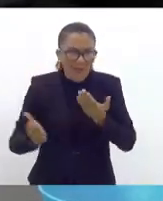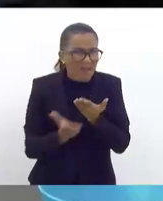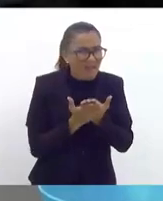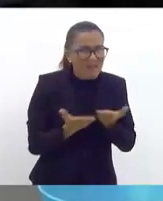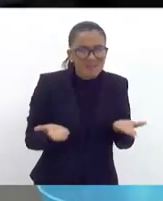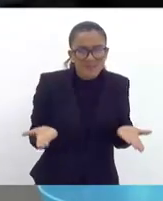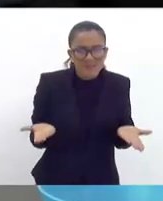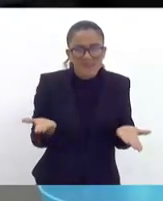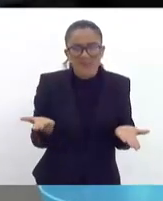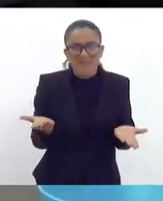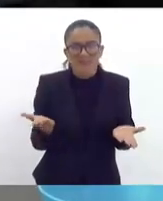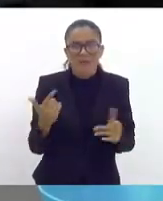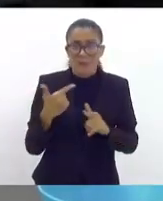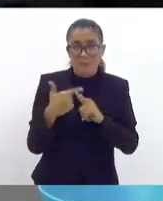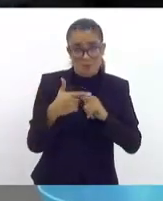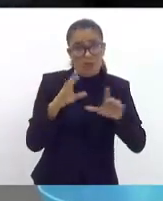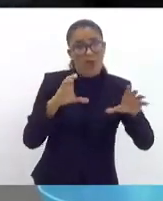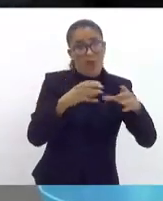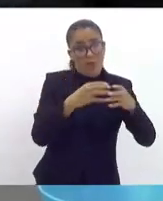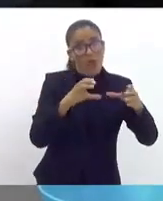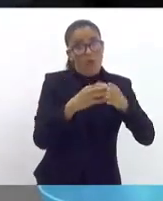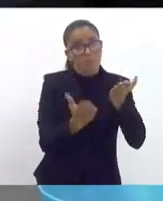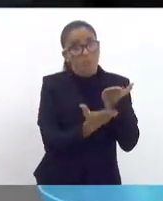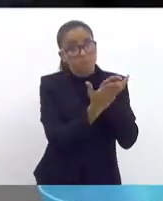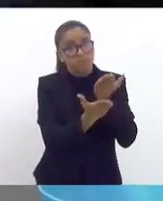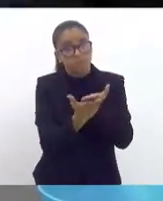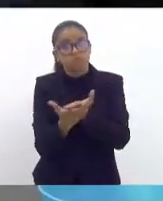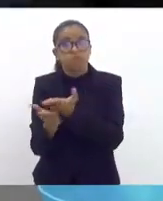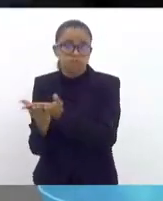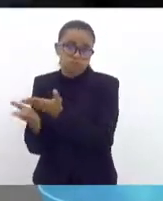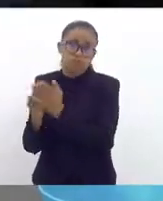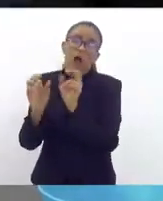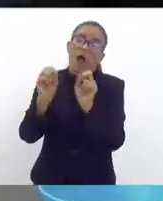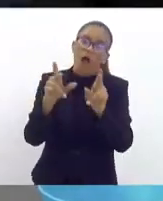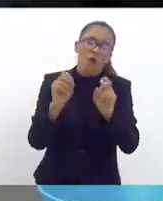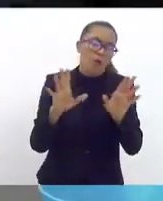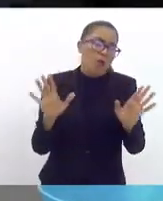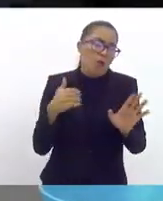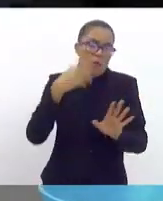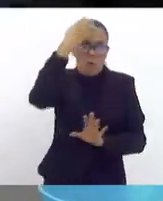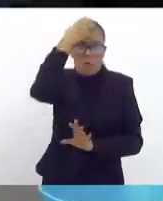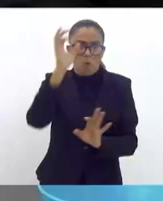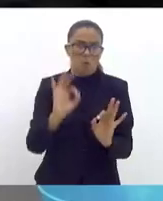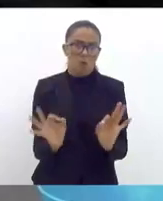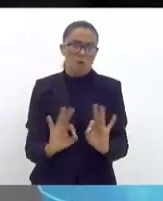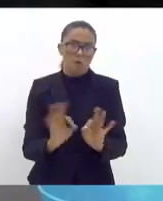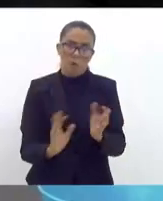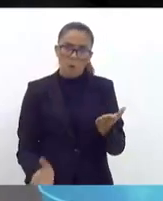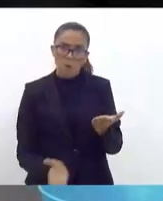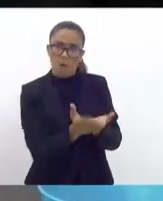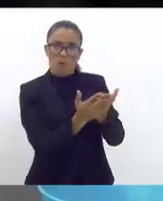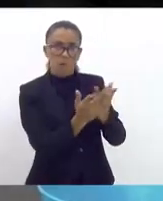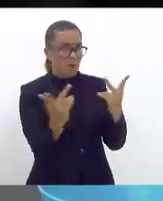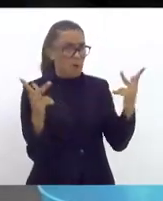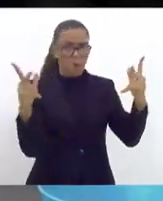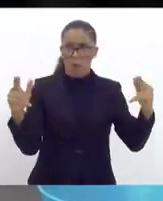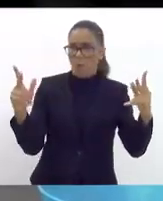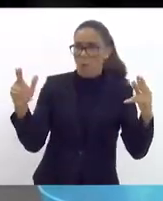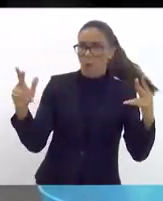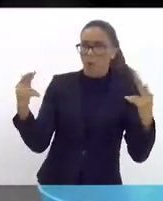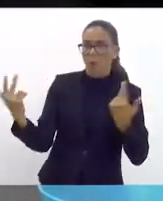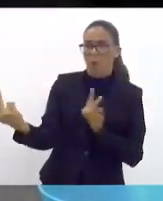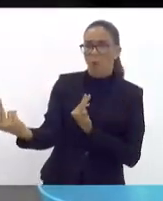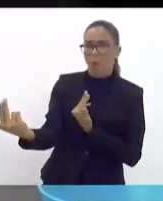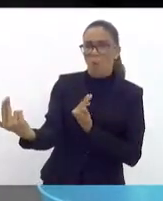agora concomitante enquanto está tramitando aí foi concomitante eu não tive culpa eu protocolei igual o coleguinha